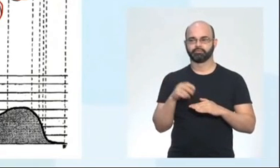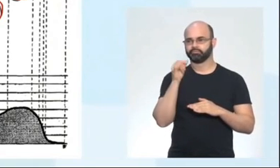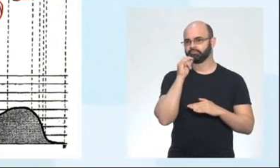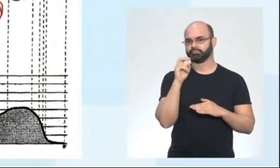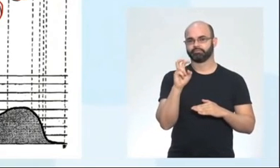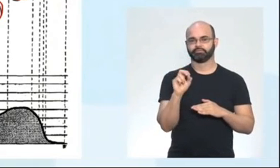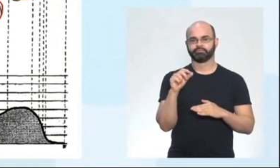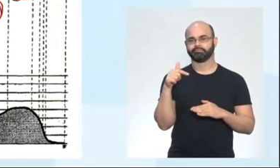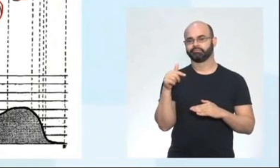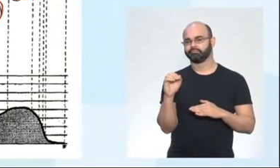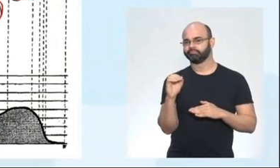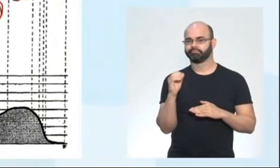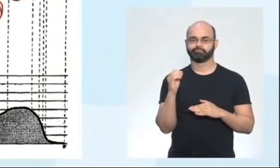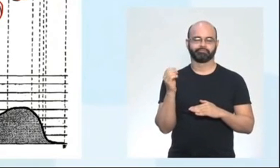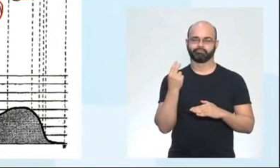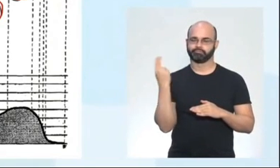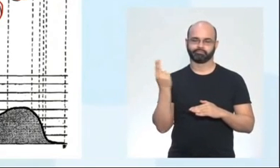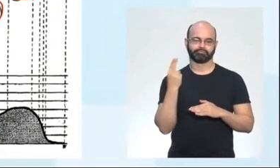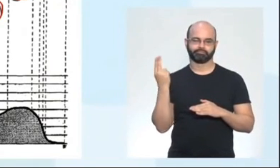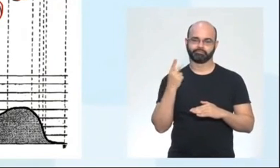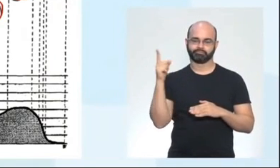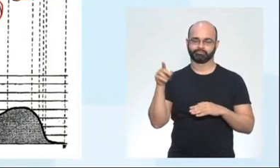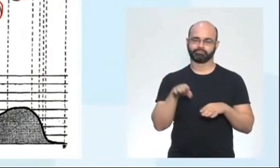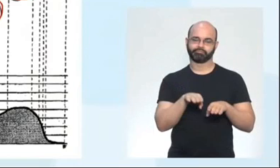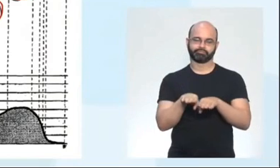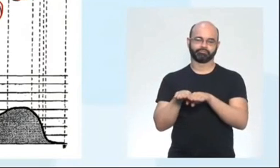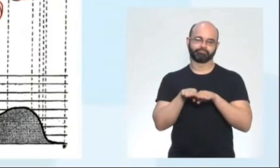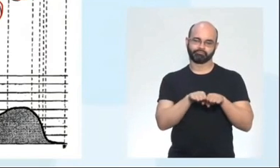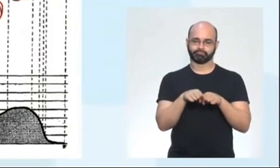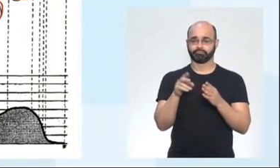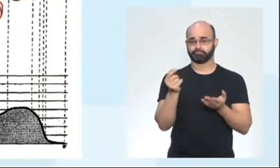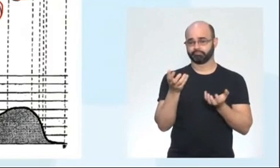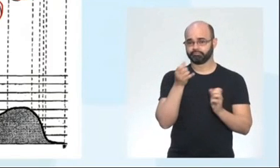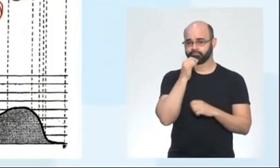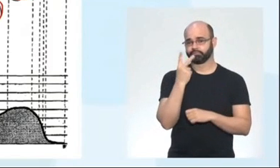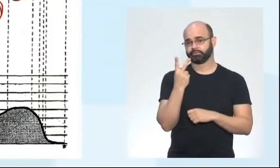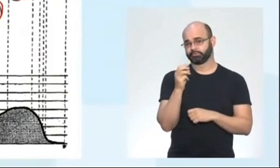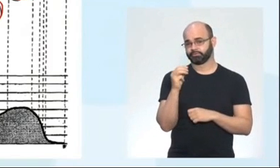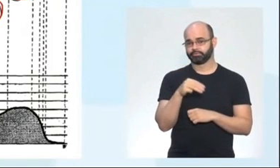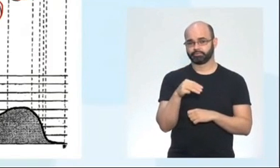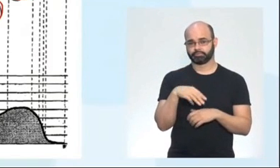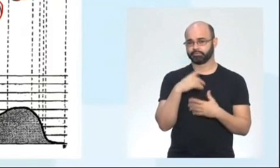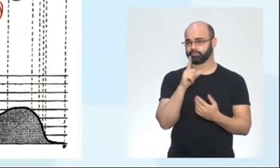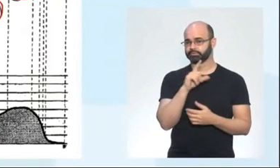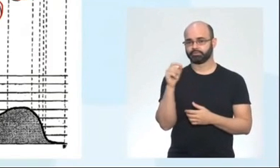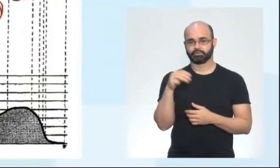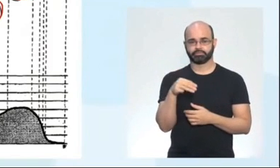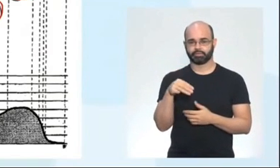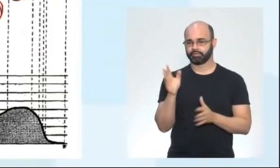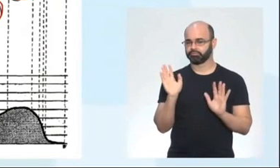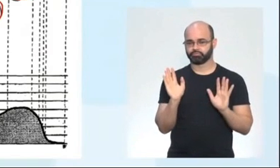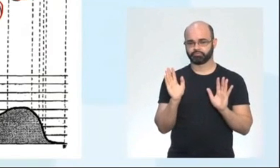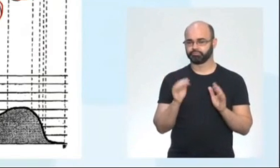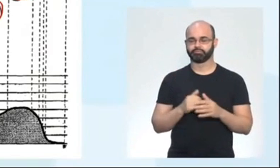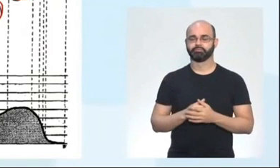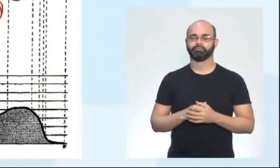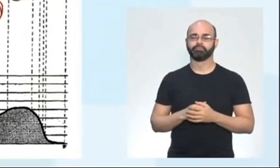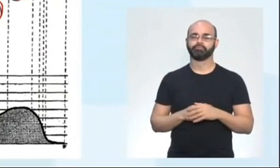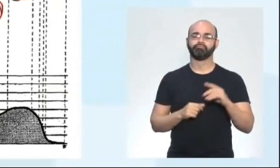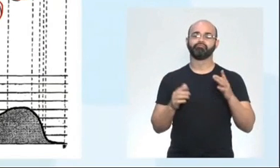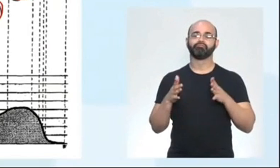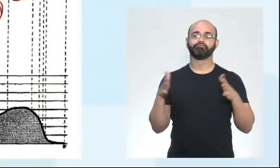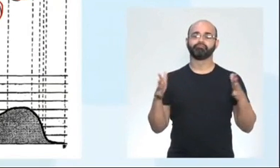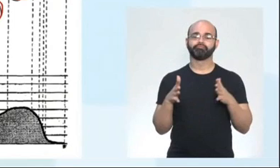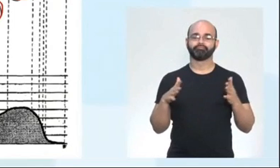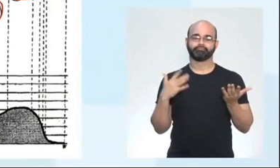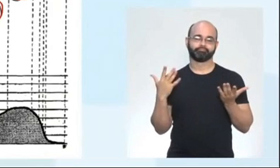50, 70, ela tem esse padrão. Você pode usar 20 metros, você pode utilizar 100 metros, vai depender do tamanho,